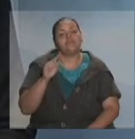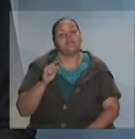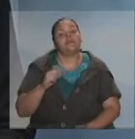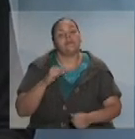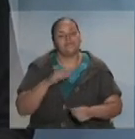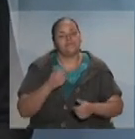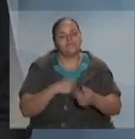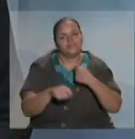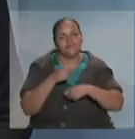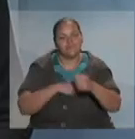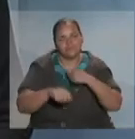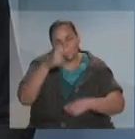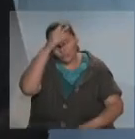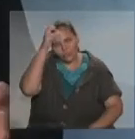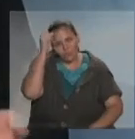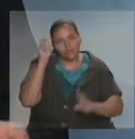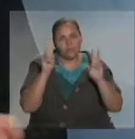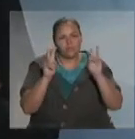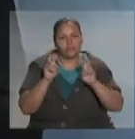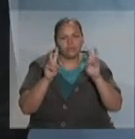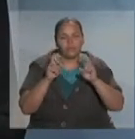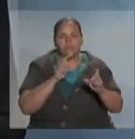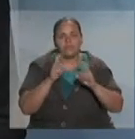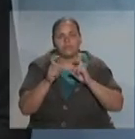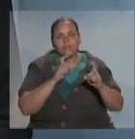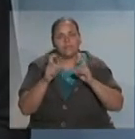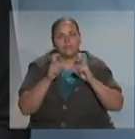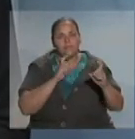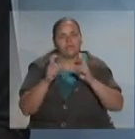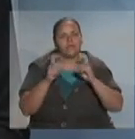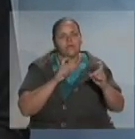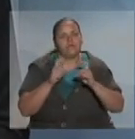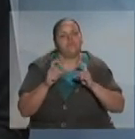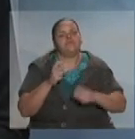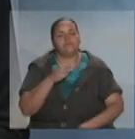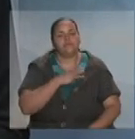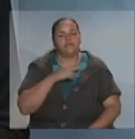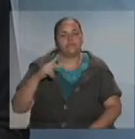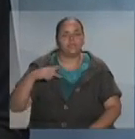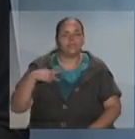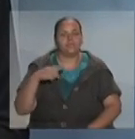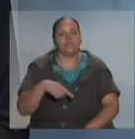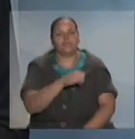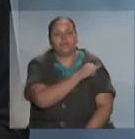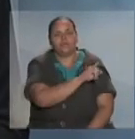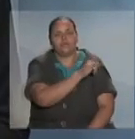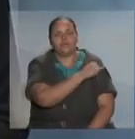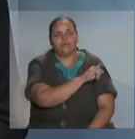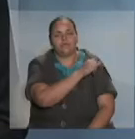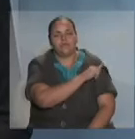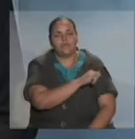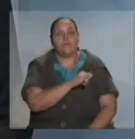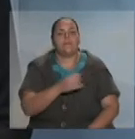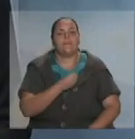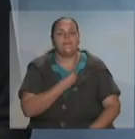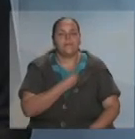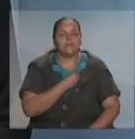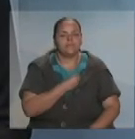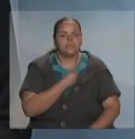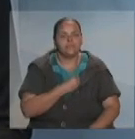agenda da administração pública. O assunto foi tema de debate realizado no Ministério Público do Estado do Rio de Janeiro,